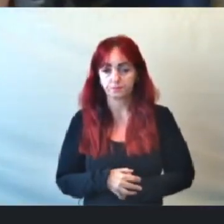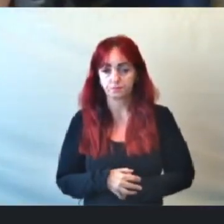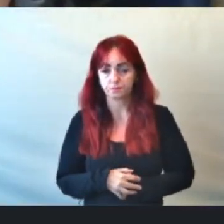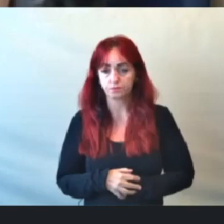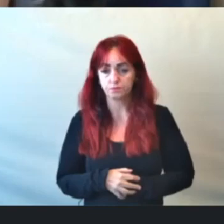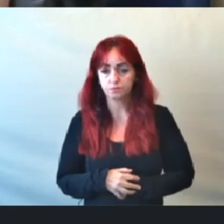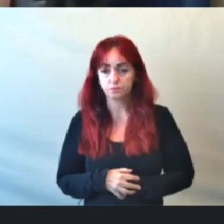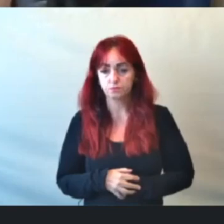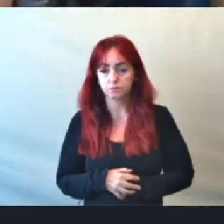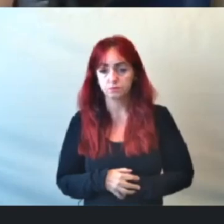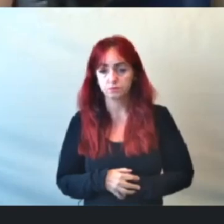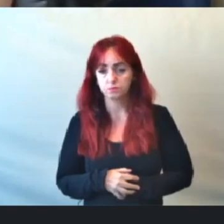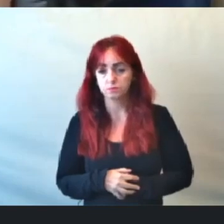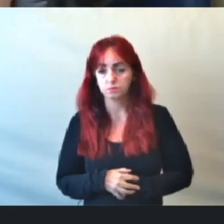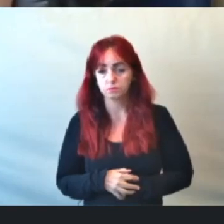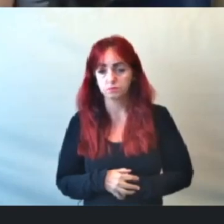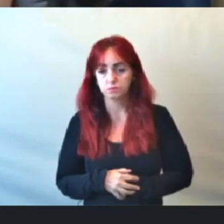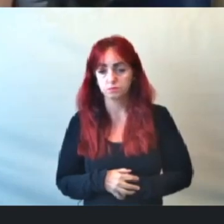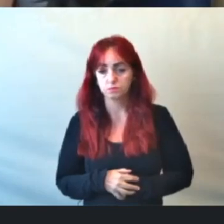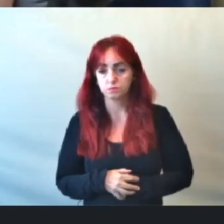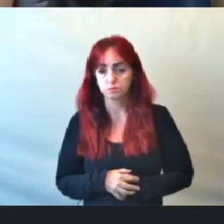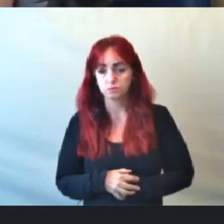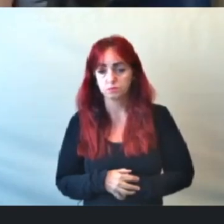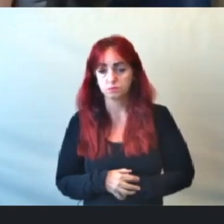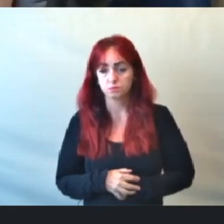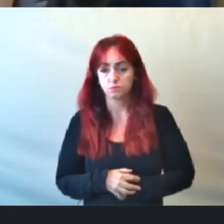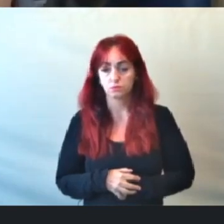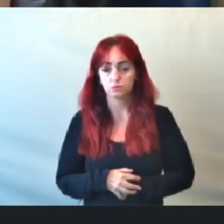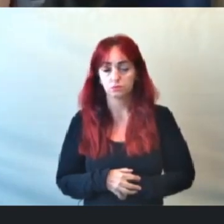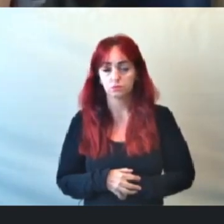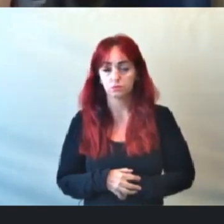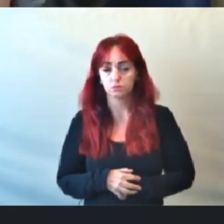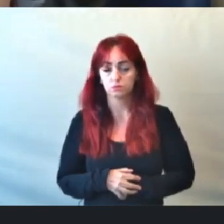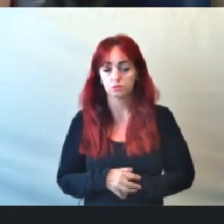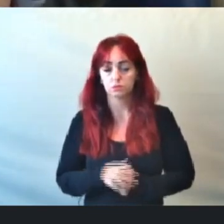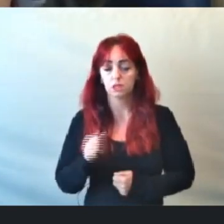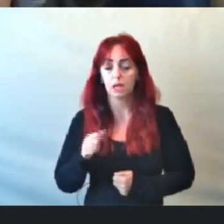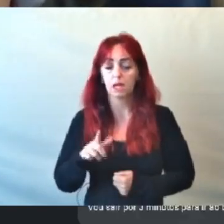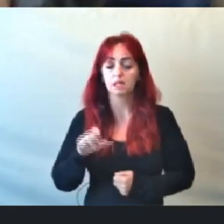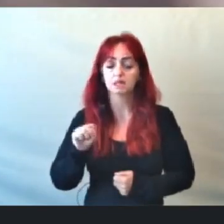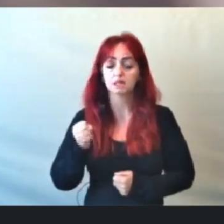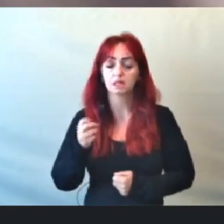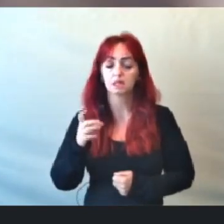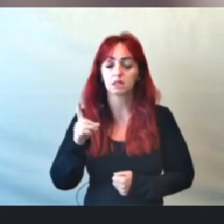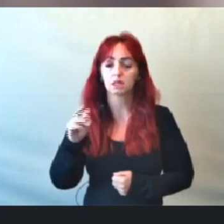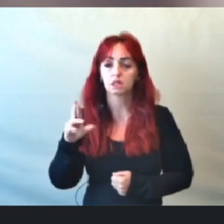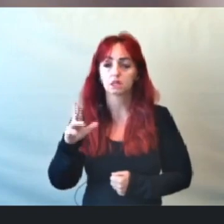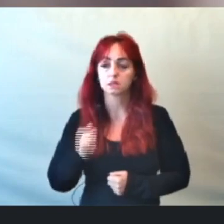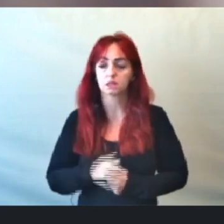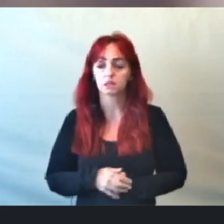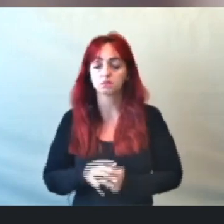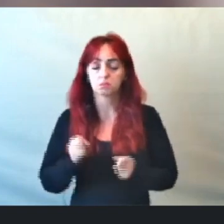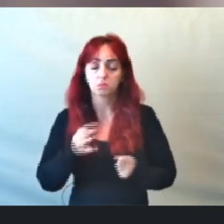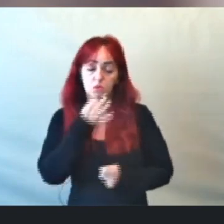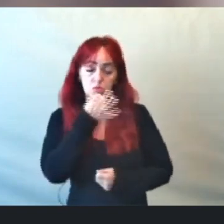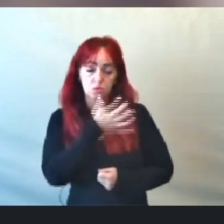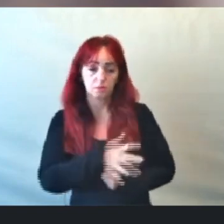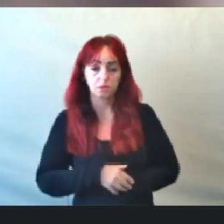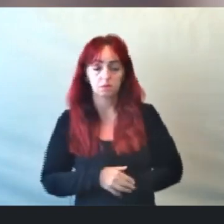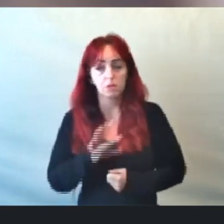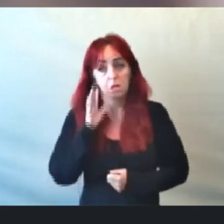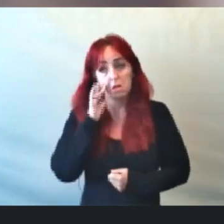Alessandra, se você quiser comentar, por favor. Bom, a gente acha que não considera